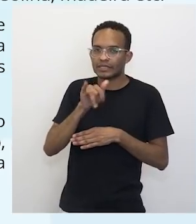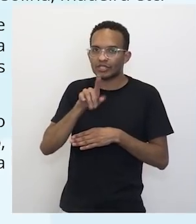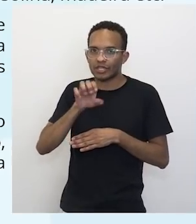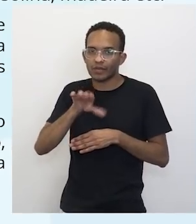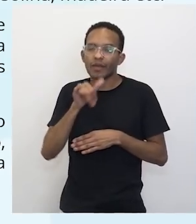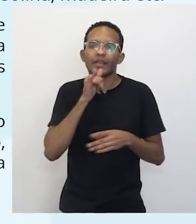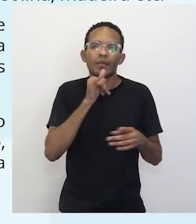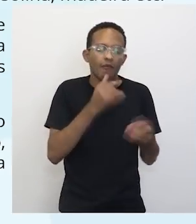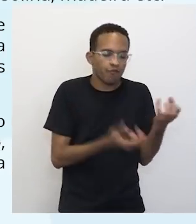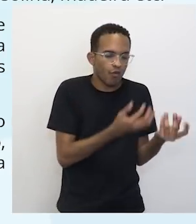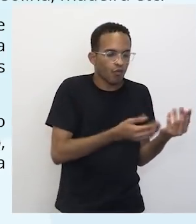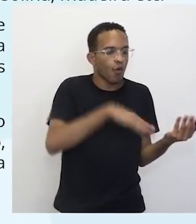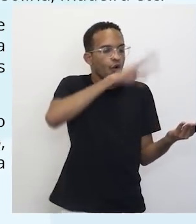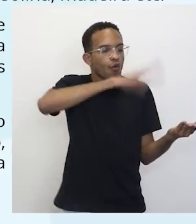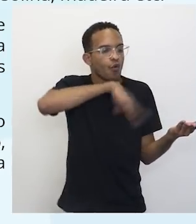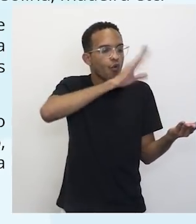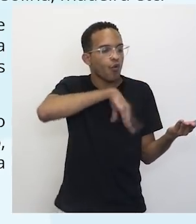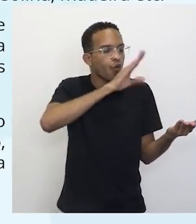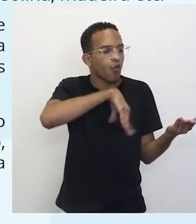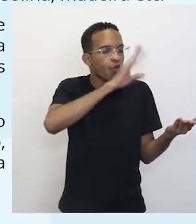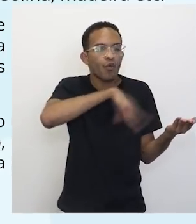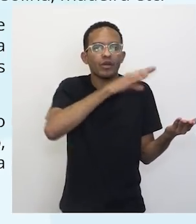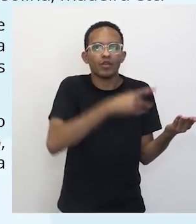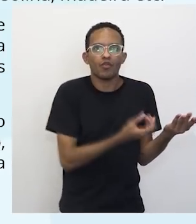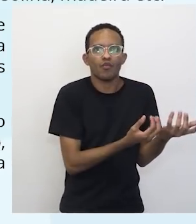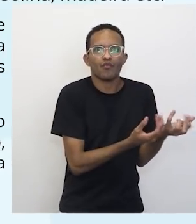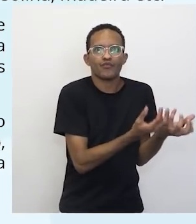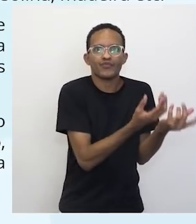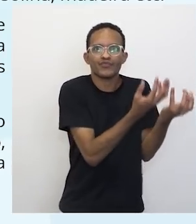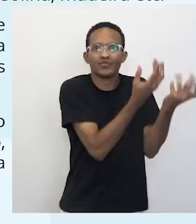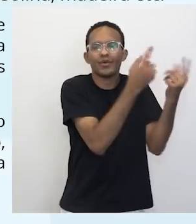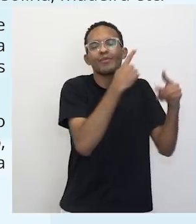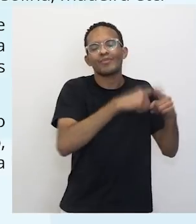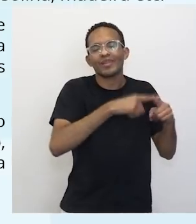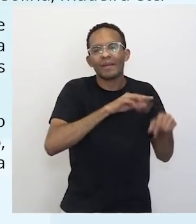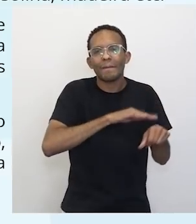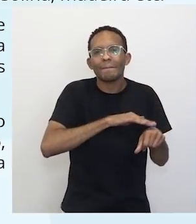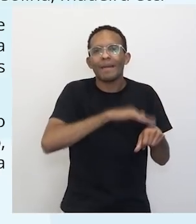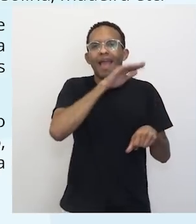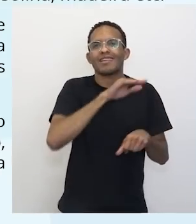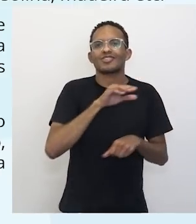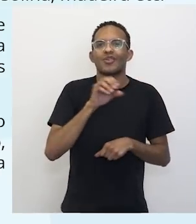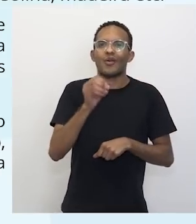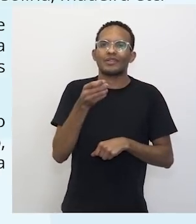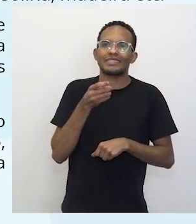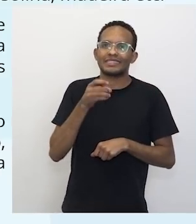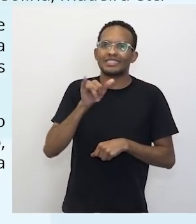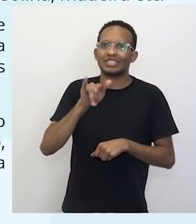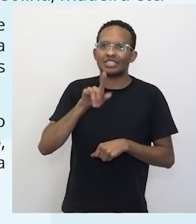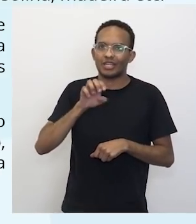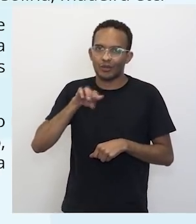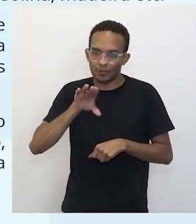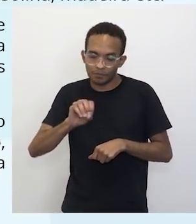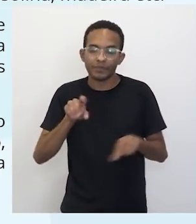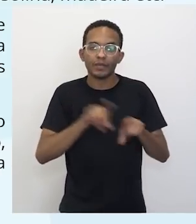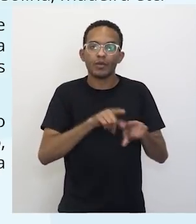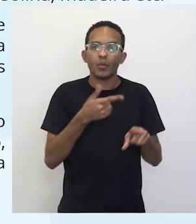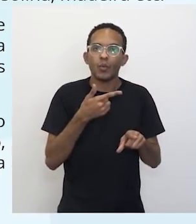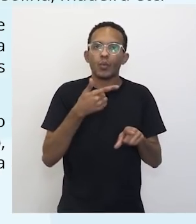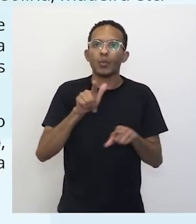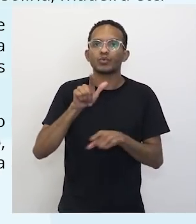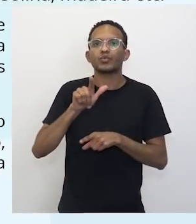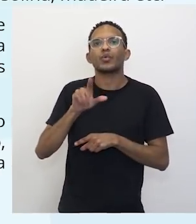o meu fogo na churrasqueira, ele aumenta, porque eu estou colocando mais oxigênio. E o combustível?